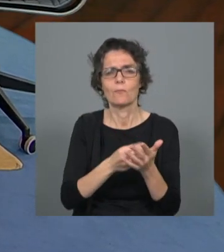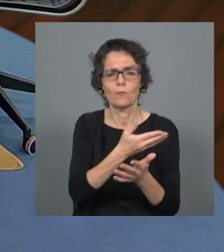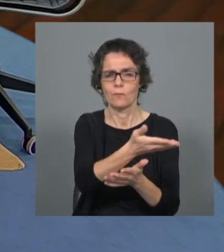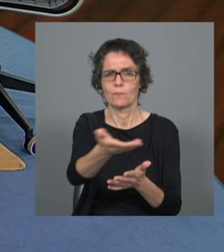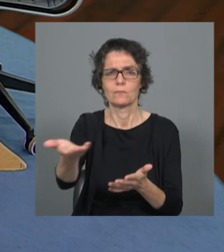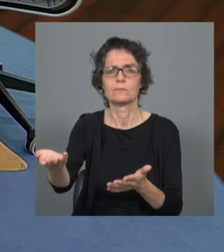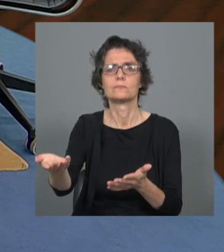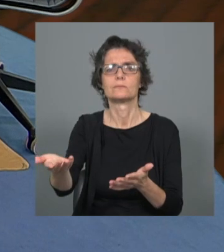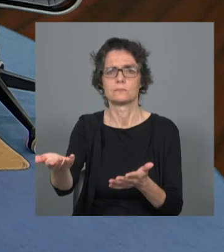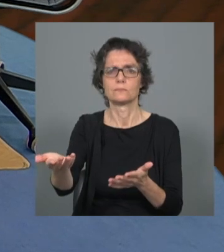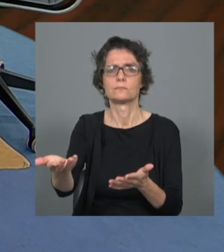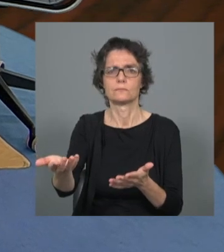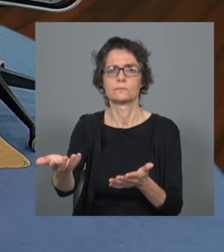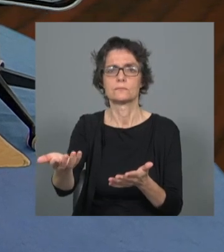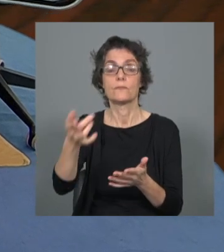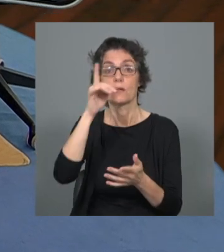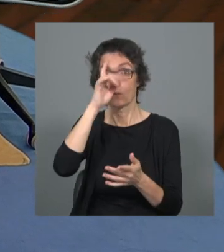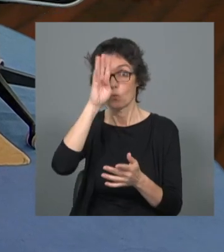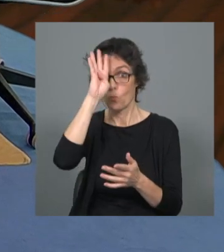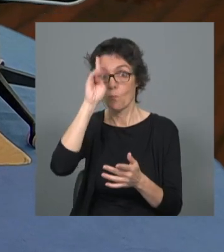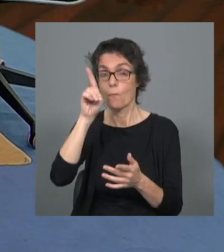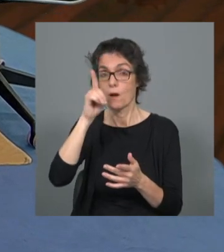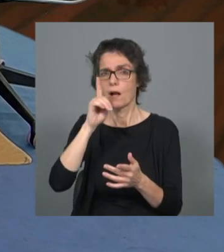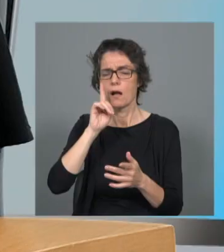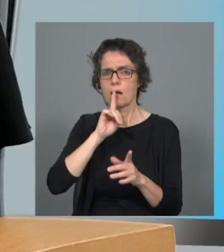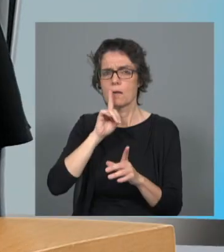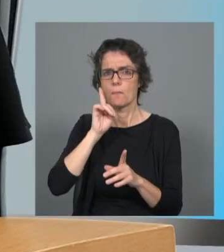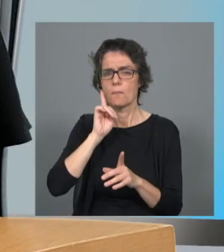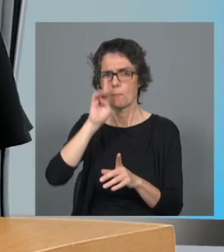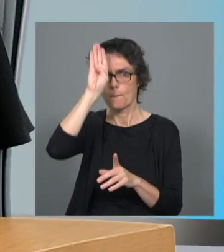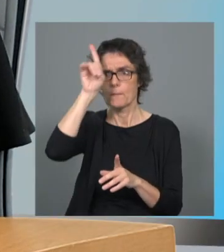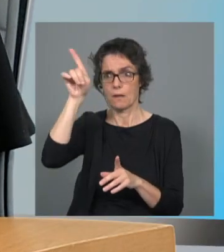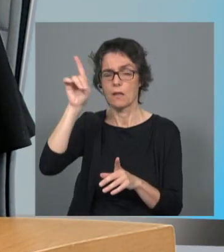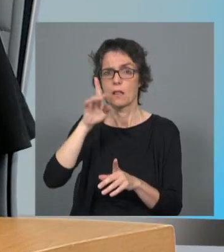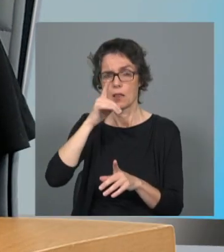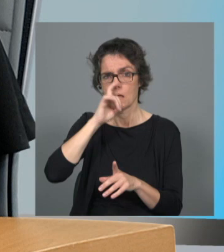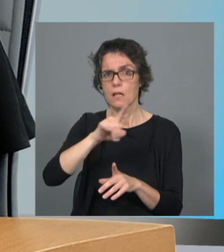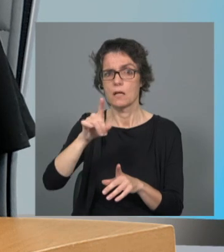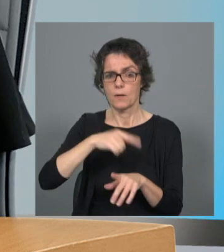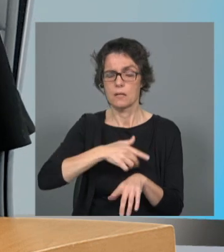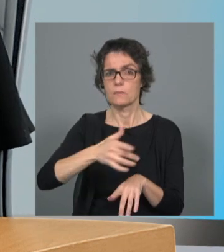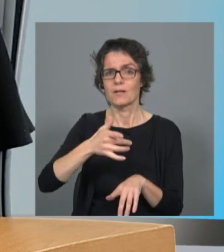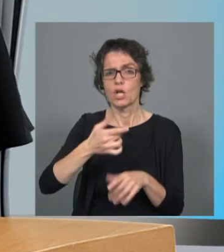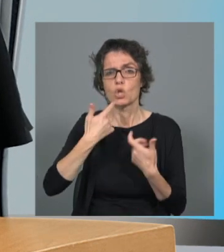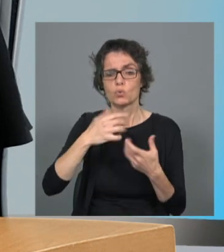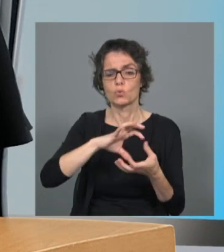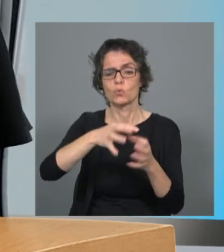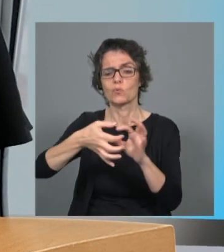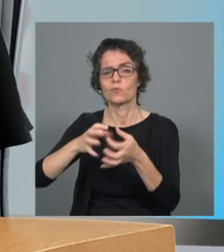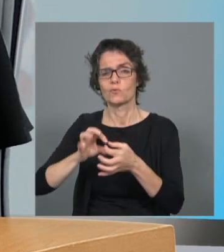Várias vezes ele lembra, também nesse tempo de pandemia, que tudo está interligado.